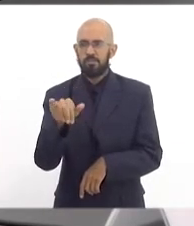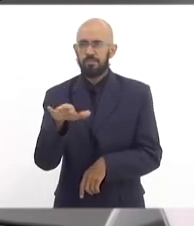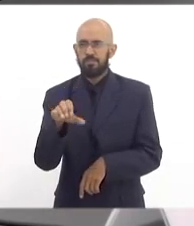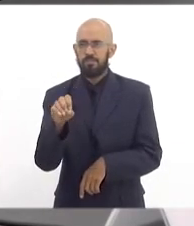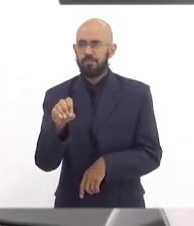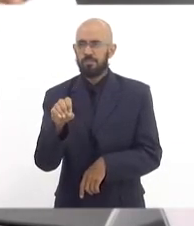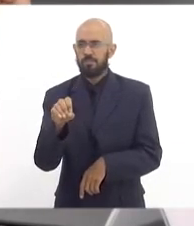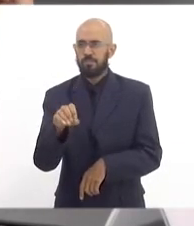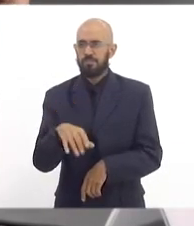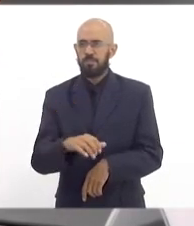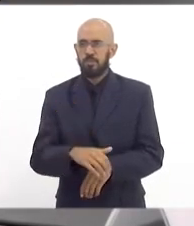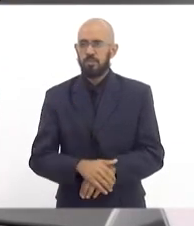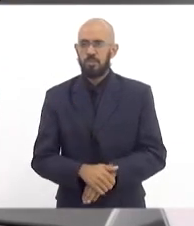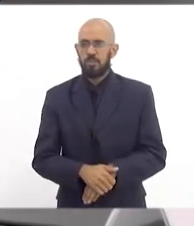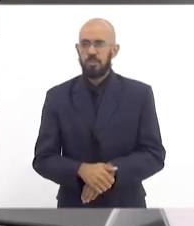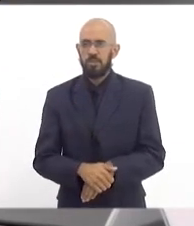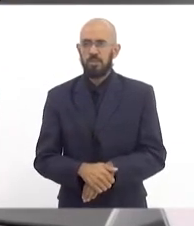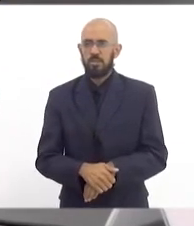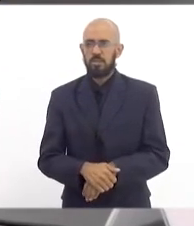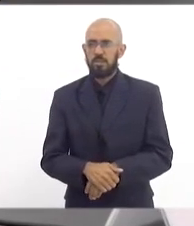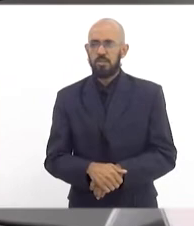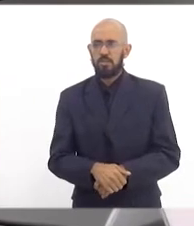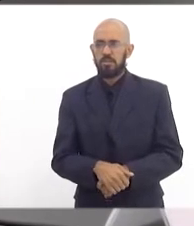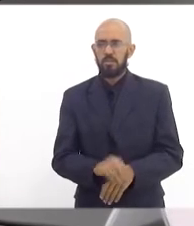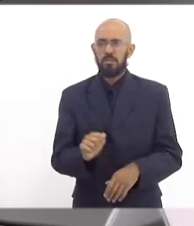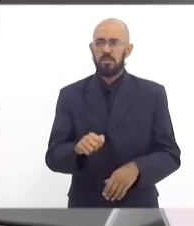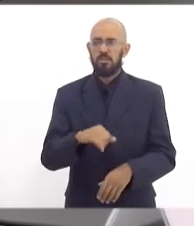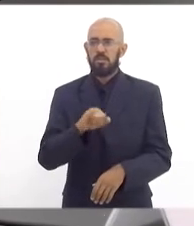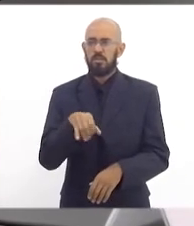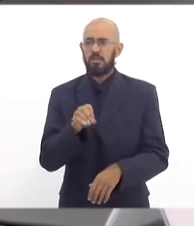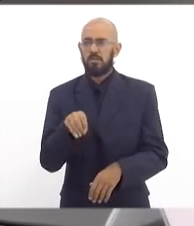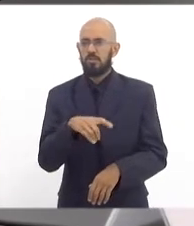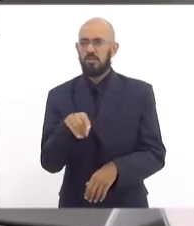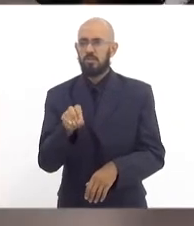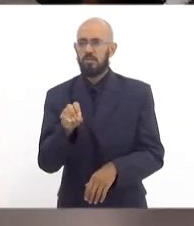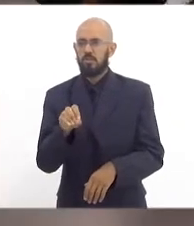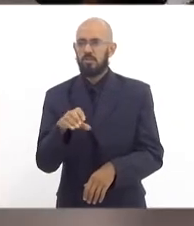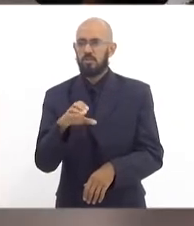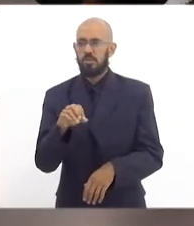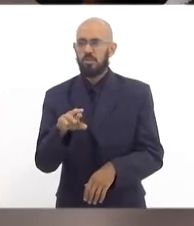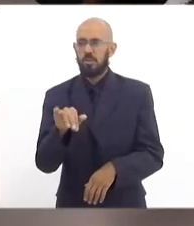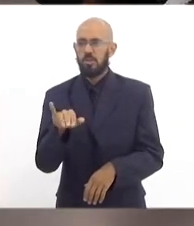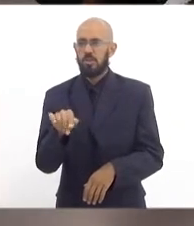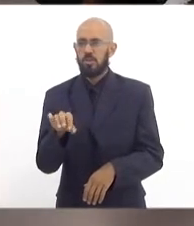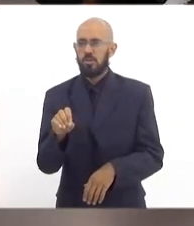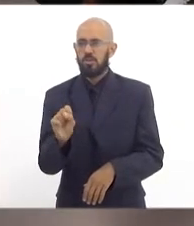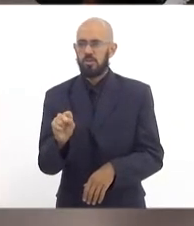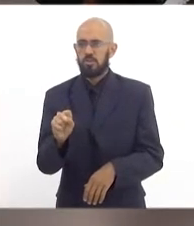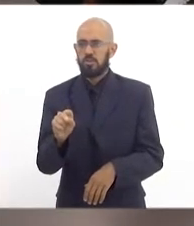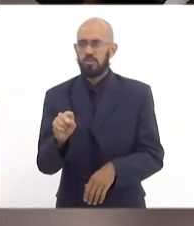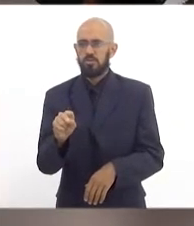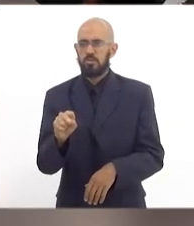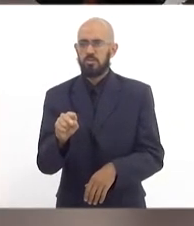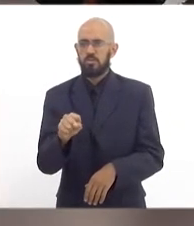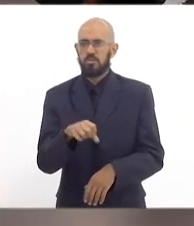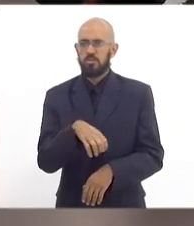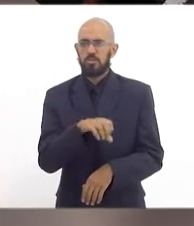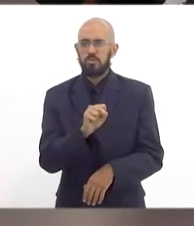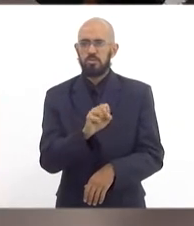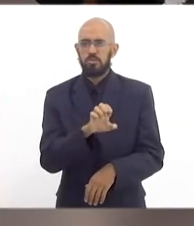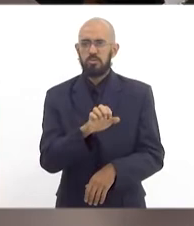um ok O João Carlos da Costa Júnior e da Sefaz